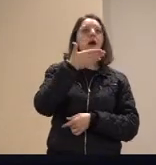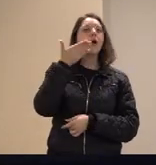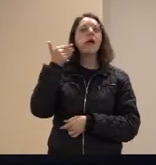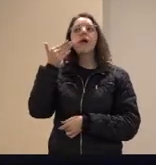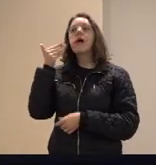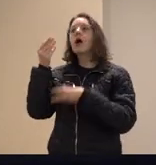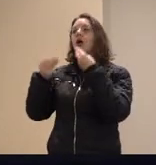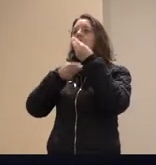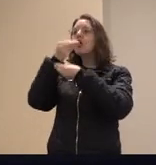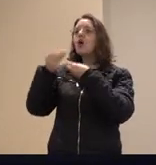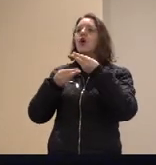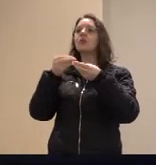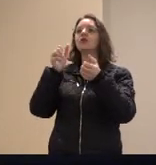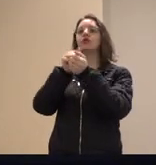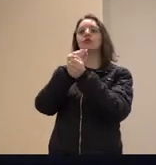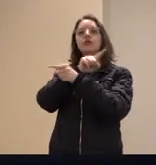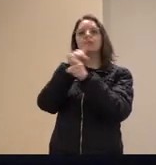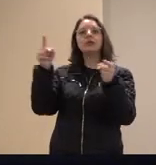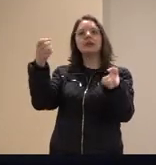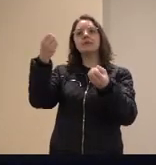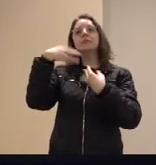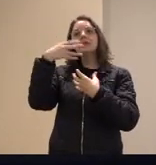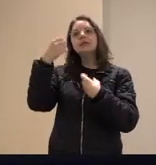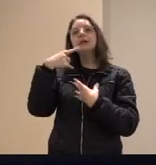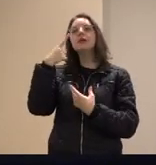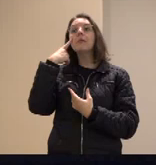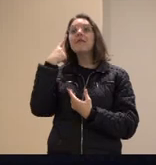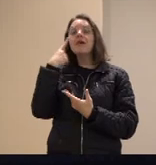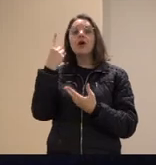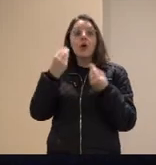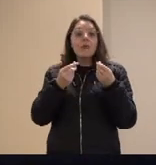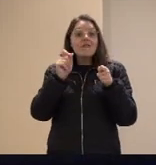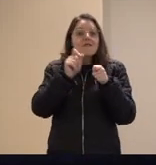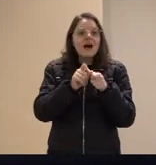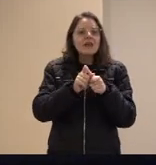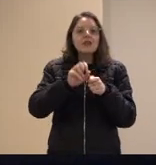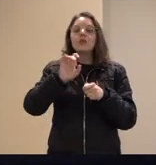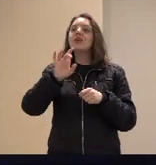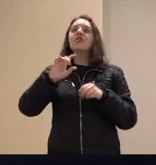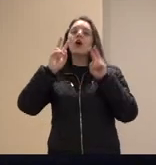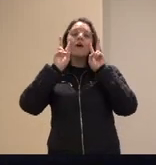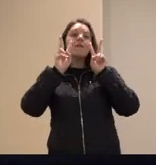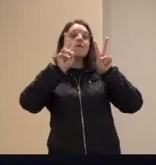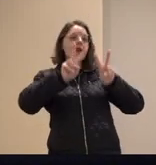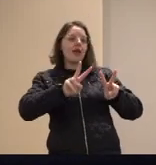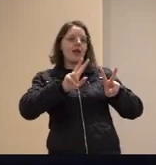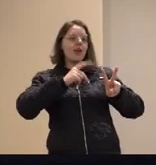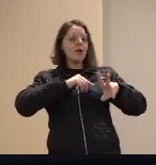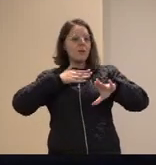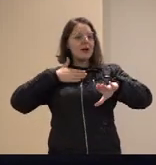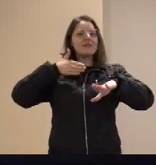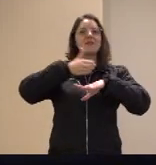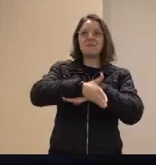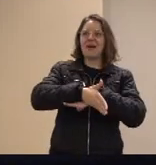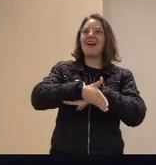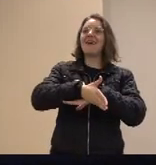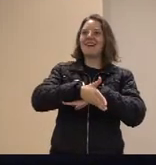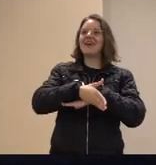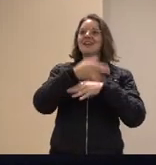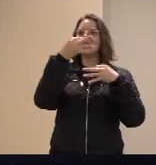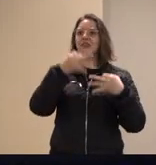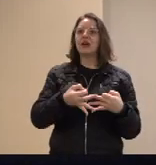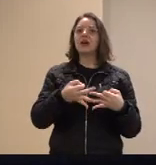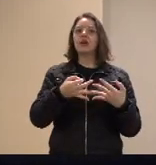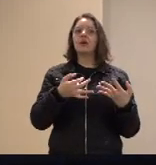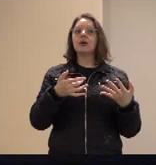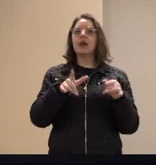Como estar na cena e não só ver a cena, como participar da cena, e aquela cena que eu estou falando é a cena